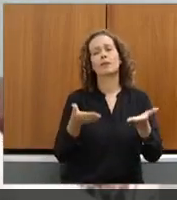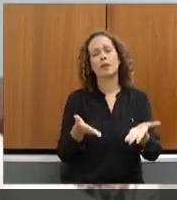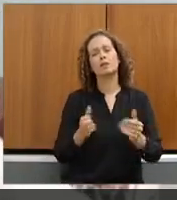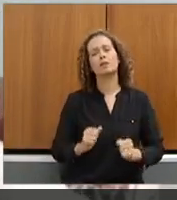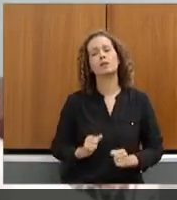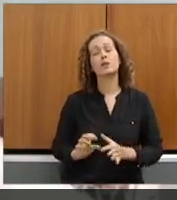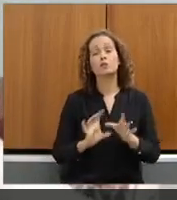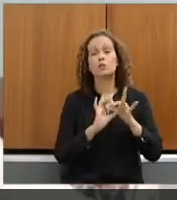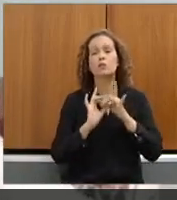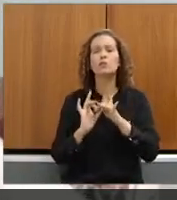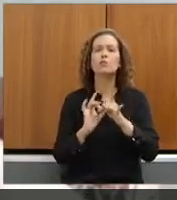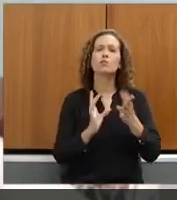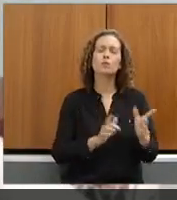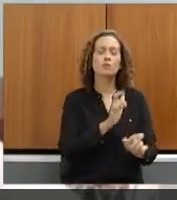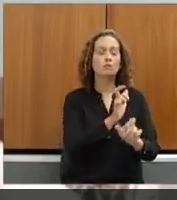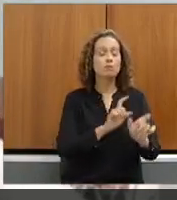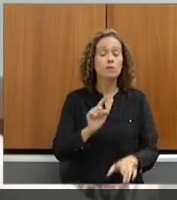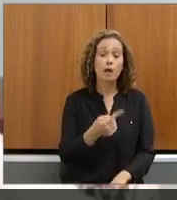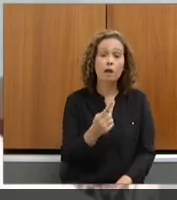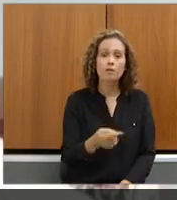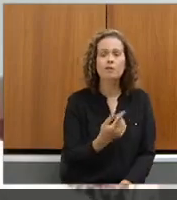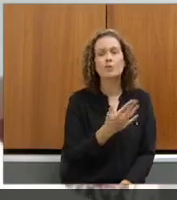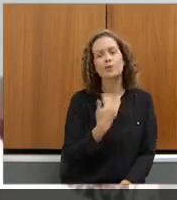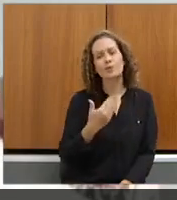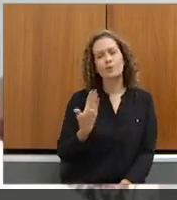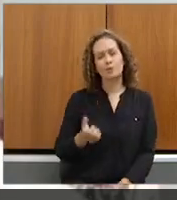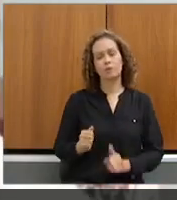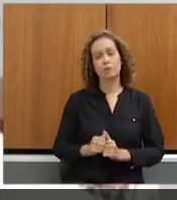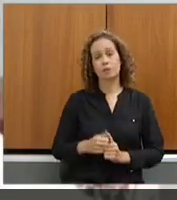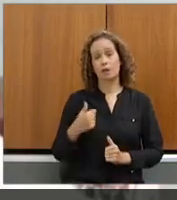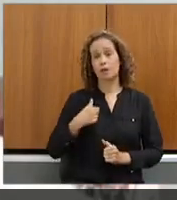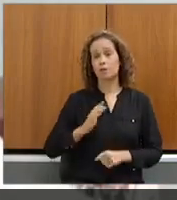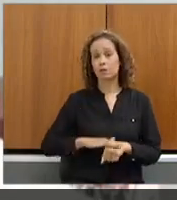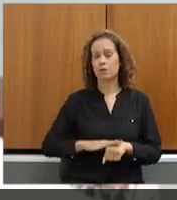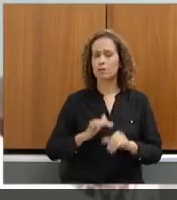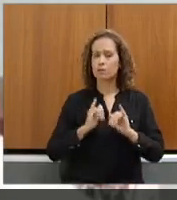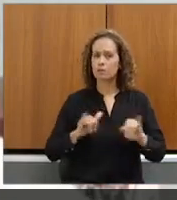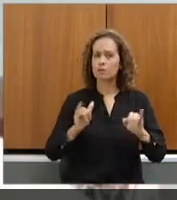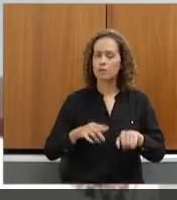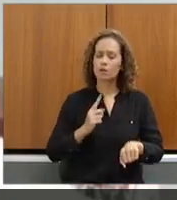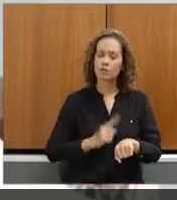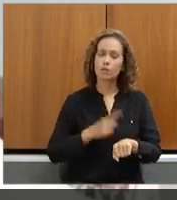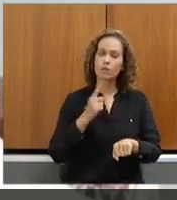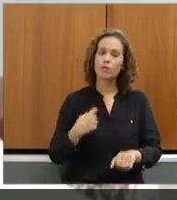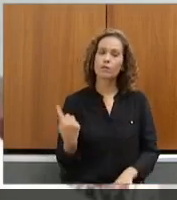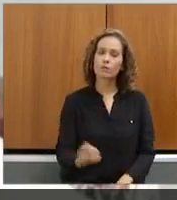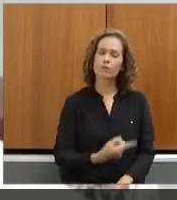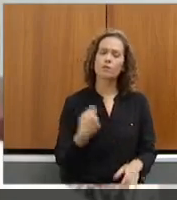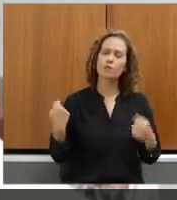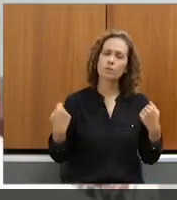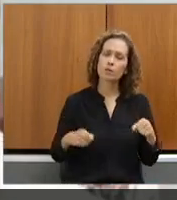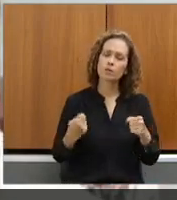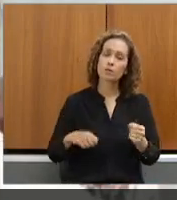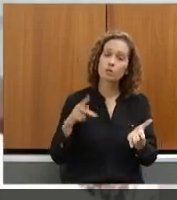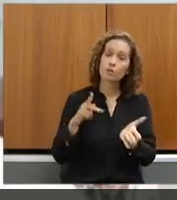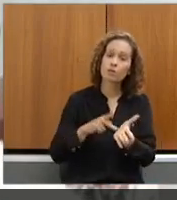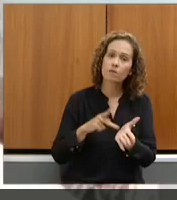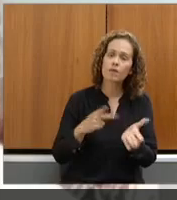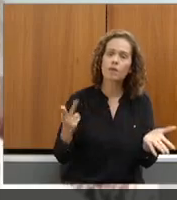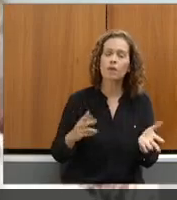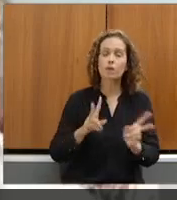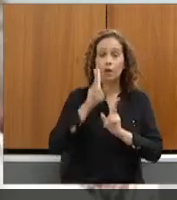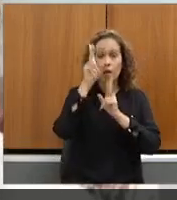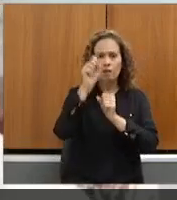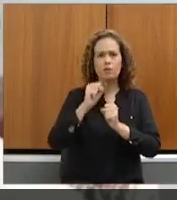que ameaça a vida de milhares de pessoas têm sempre digo esse momento é o momento em que nós devemos de fato unir